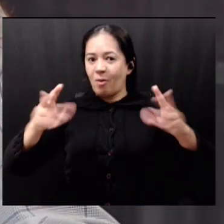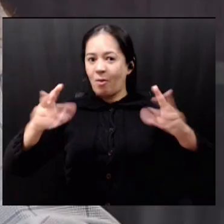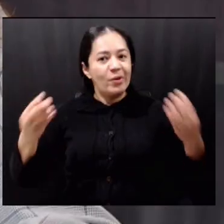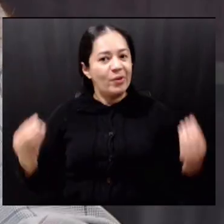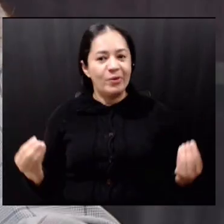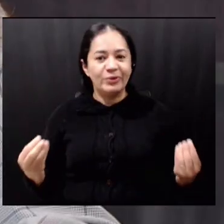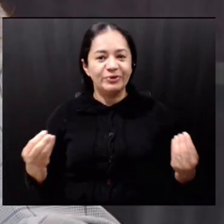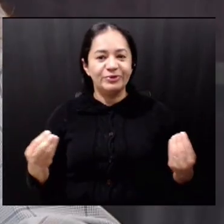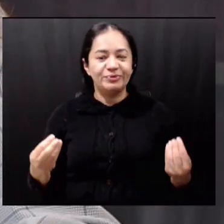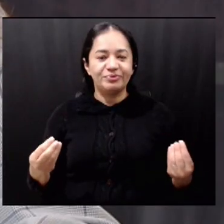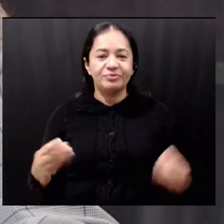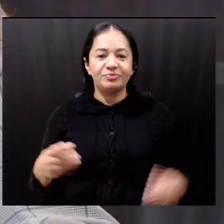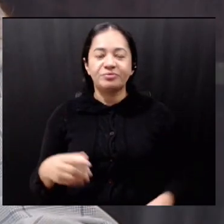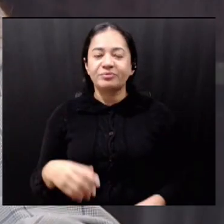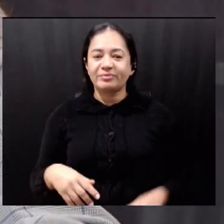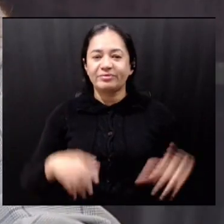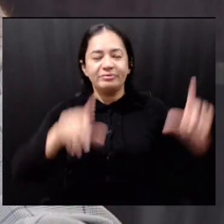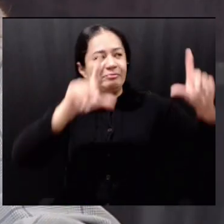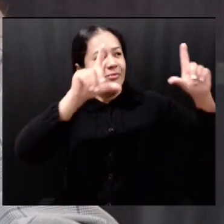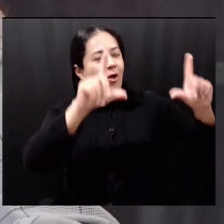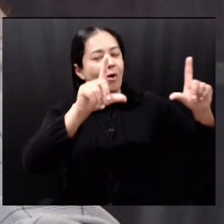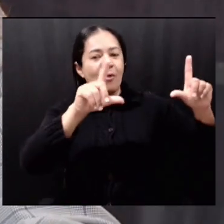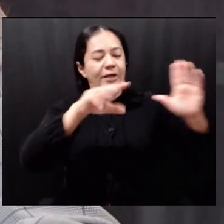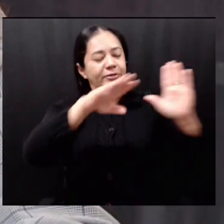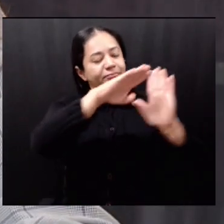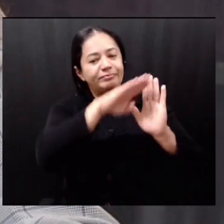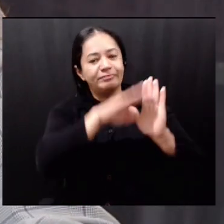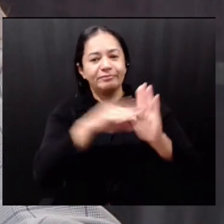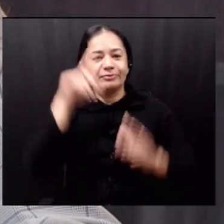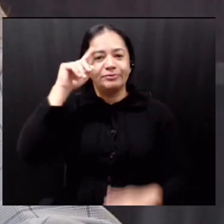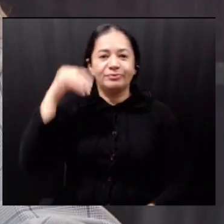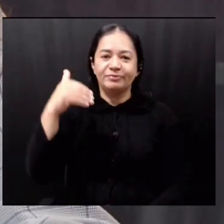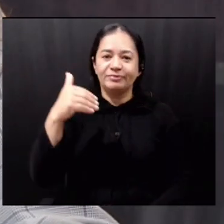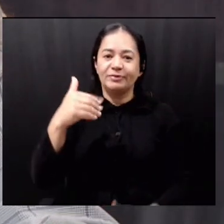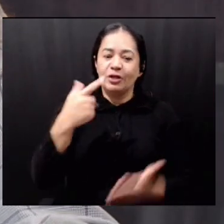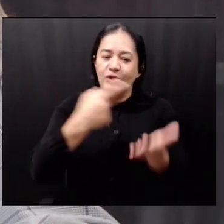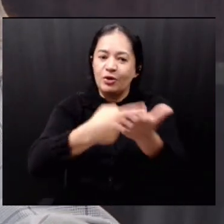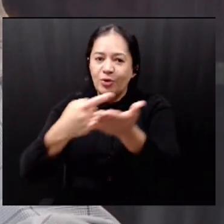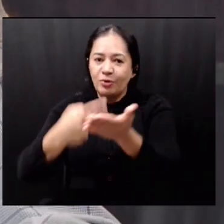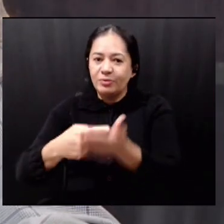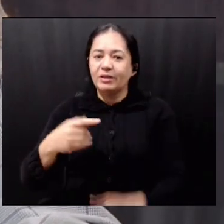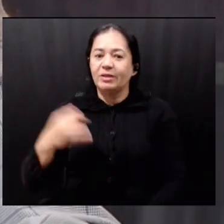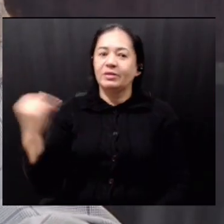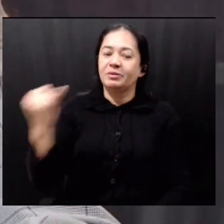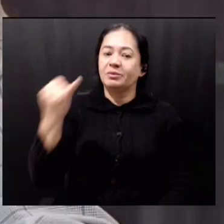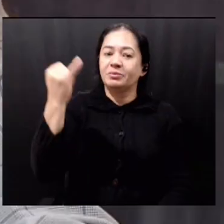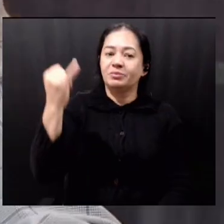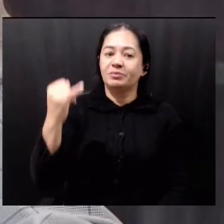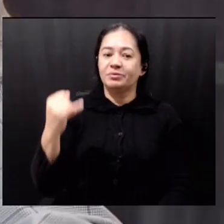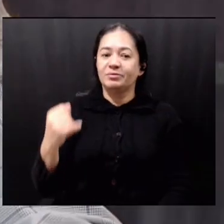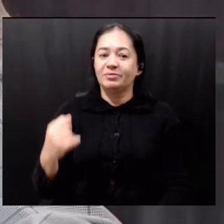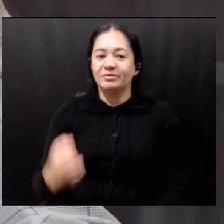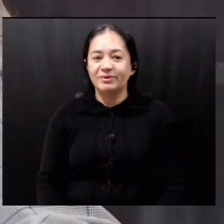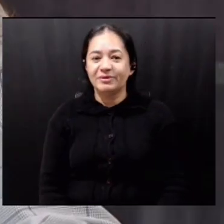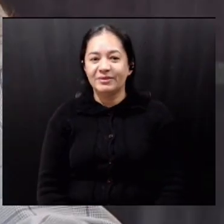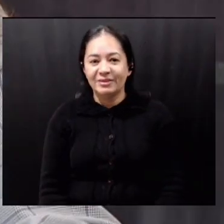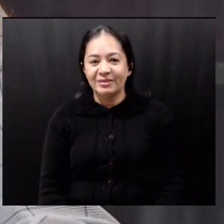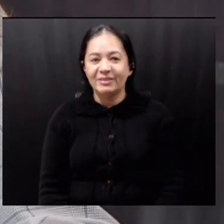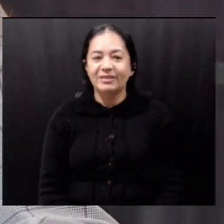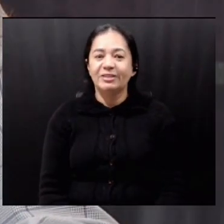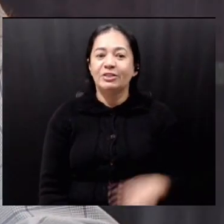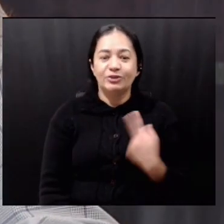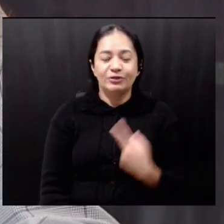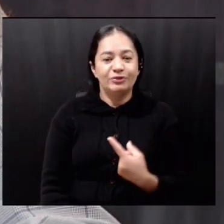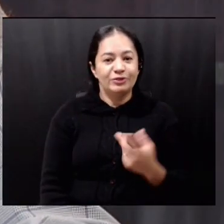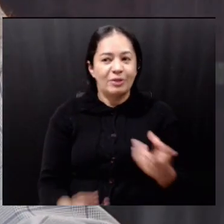de rotinas, assim, os combinados visuais são muito legais, são muito importantes, né? Economia de fichas também, que a gente vê bastante ali, para